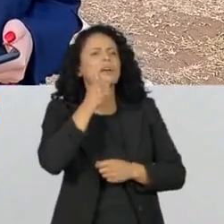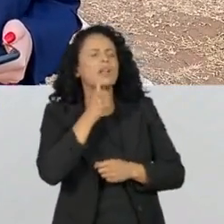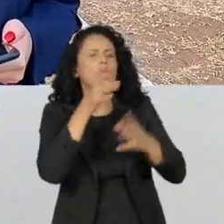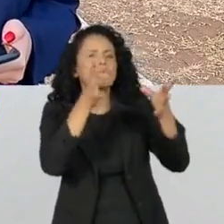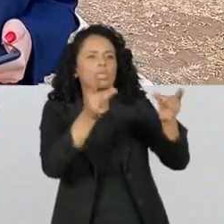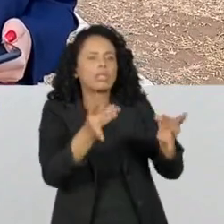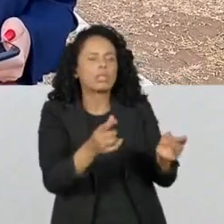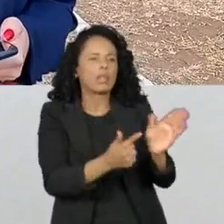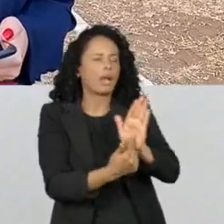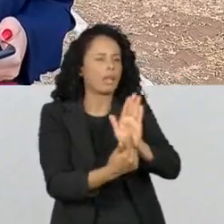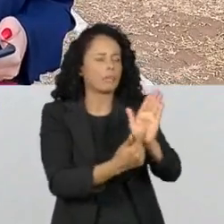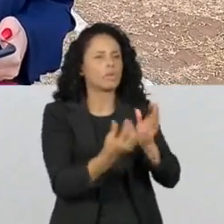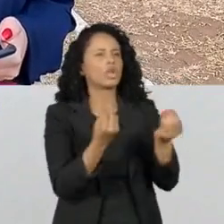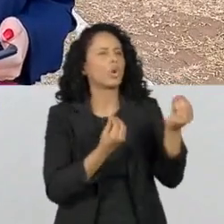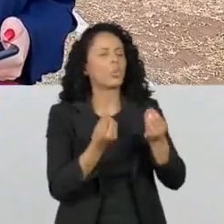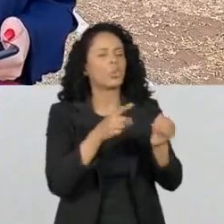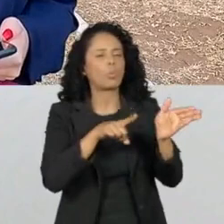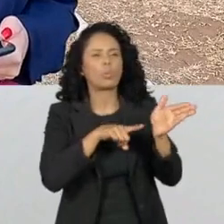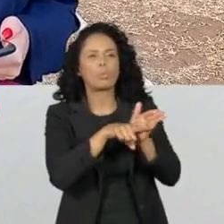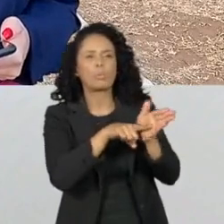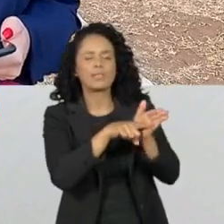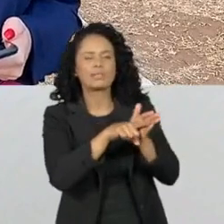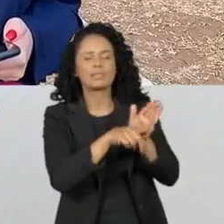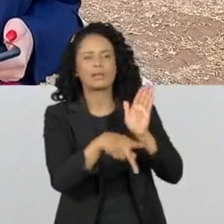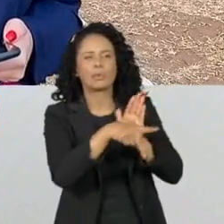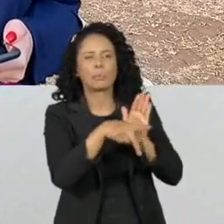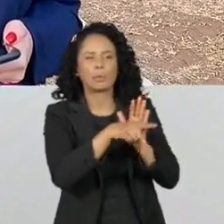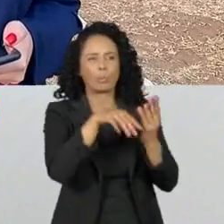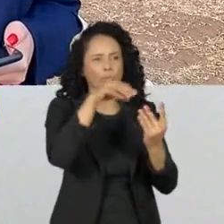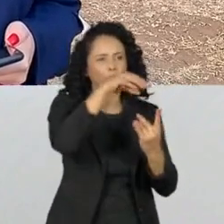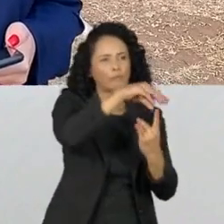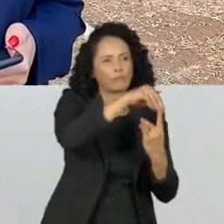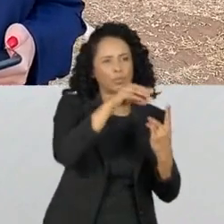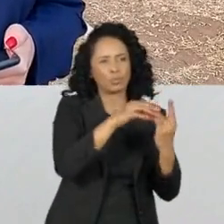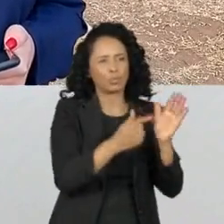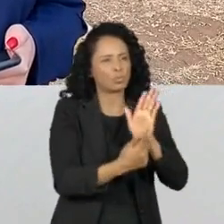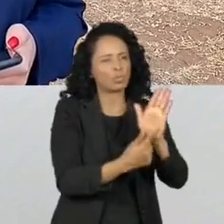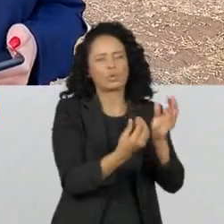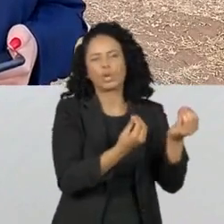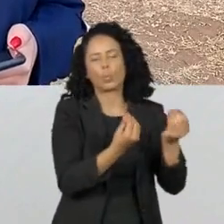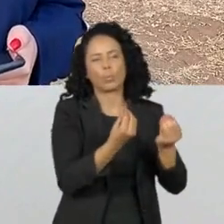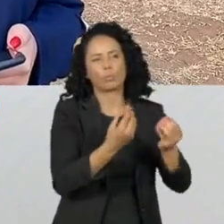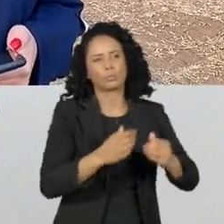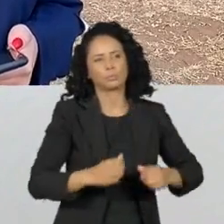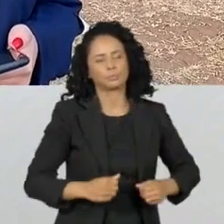detalhes para a gente desse levantamento feito pela Fiocruz. Aline.